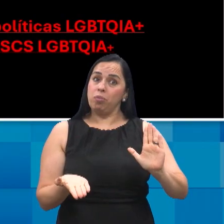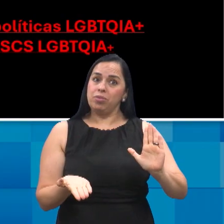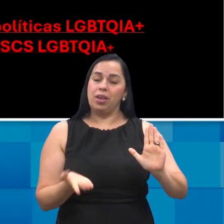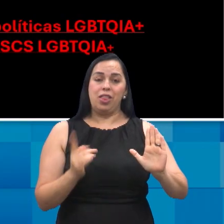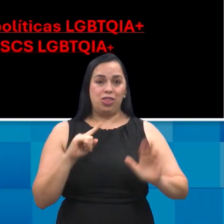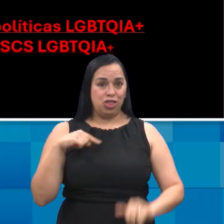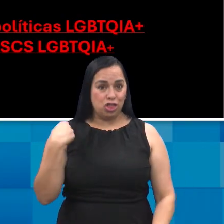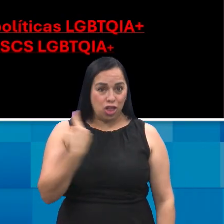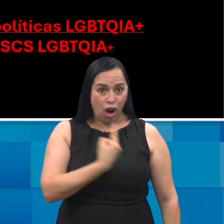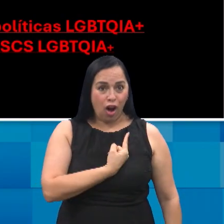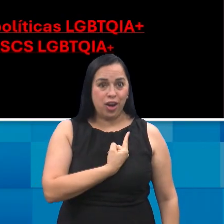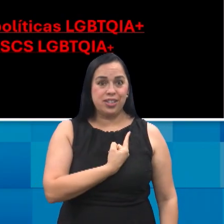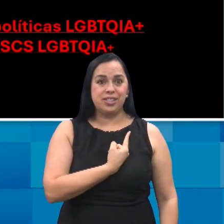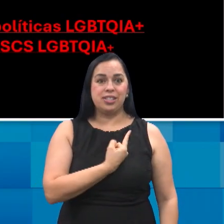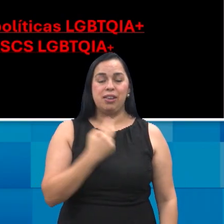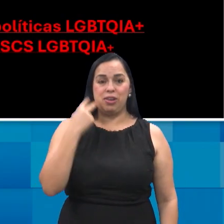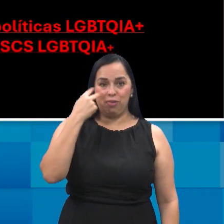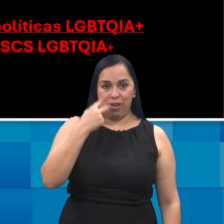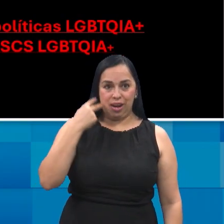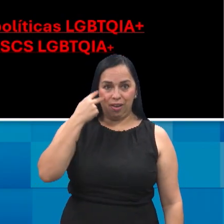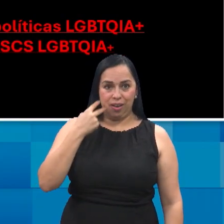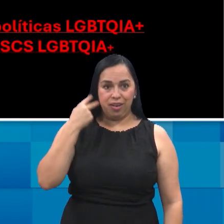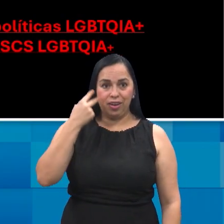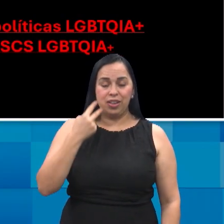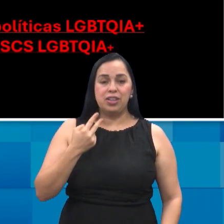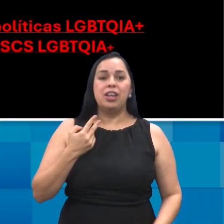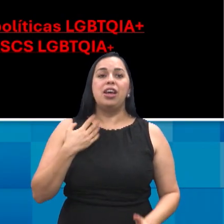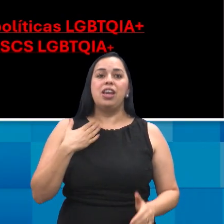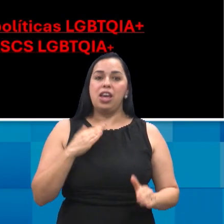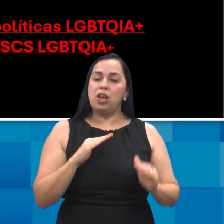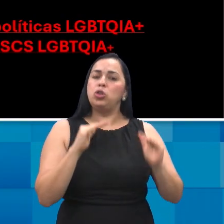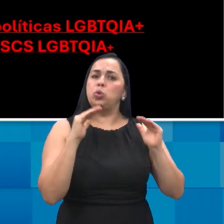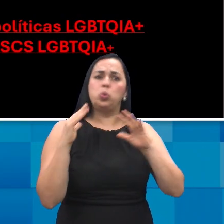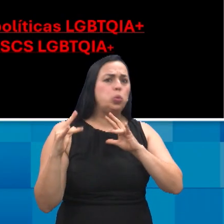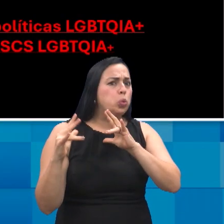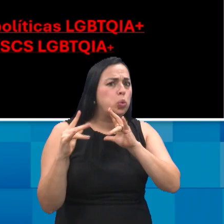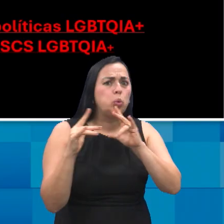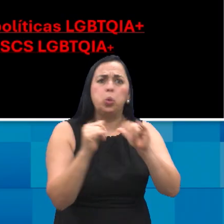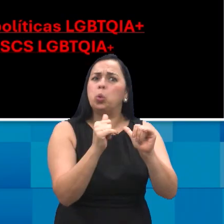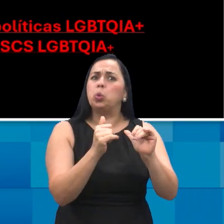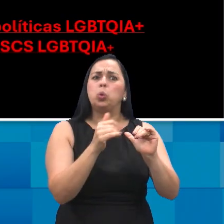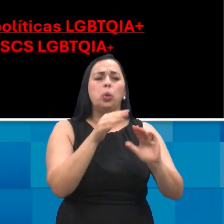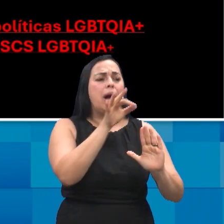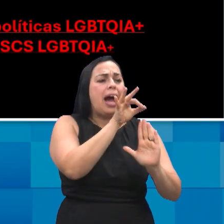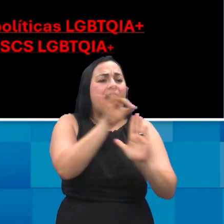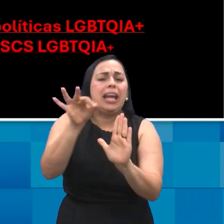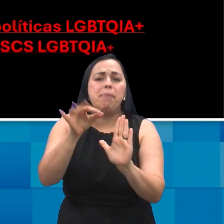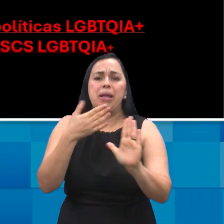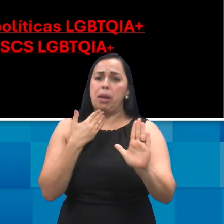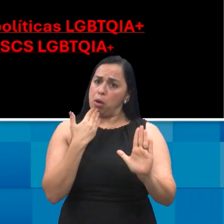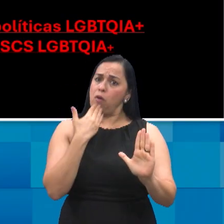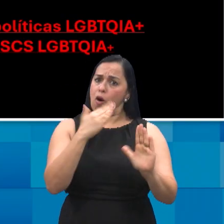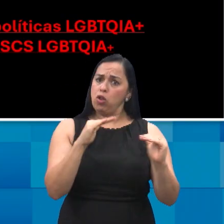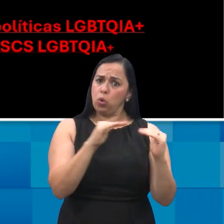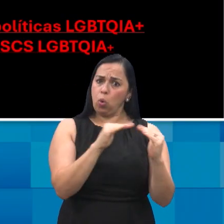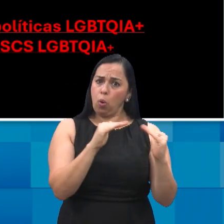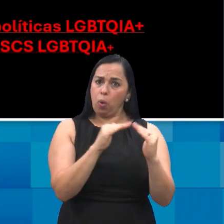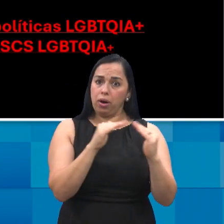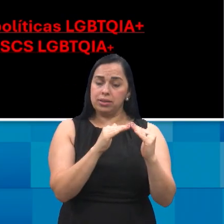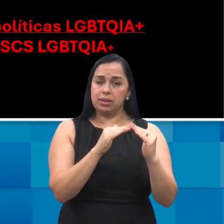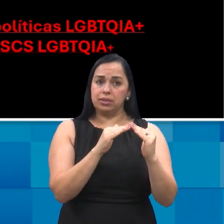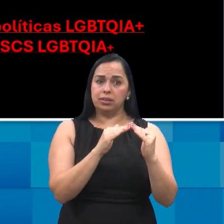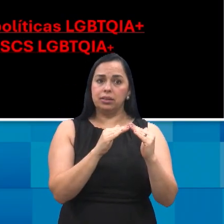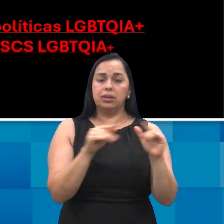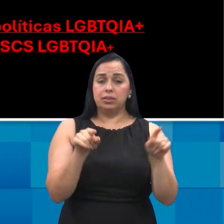nós, e eu, vereador do PL, eu voto a favor de todos os pedidos de transparência, não só do PT, também dos 4 meus colegas de bancada, e se alguém